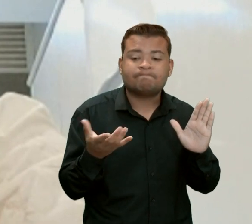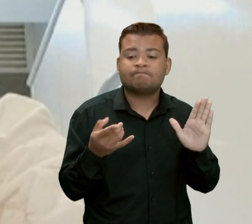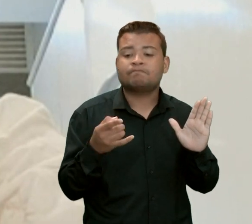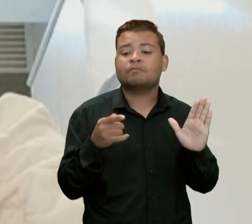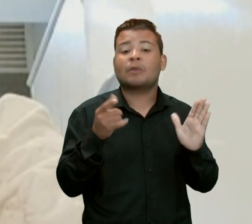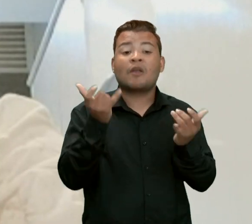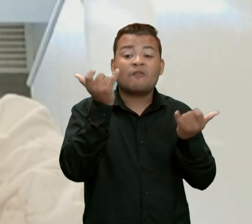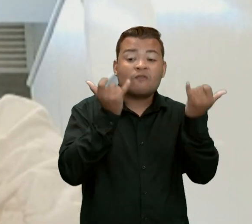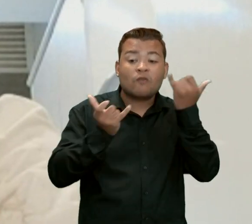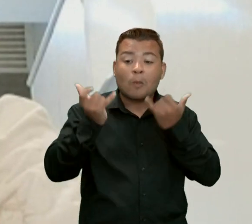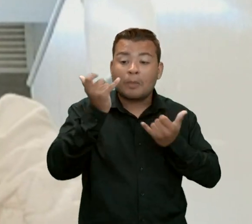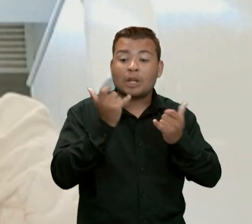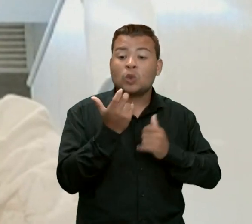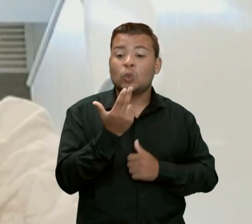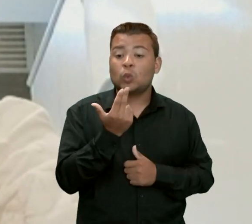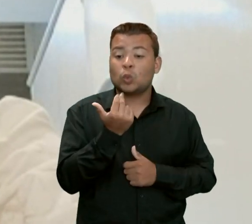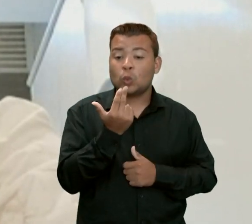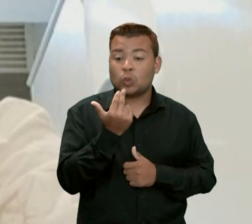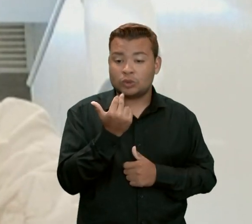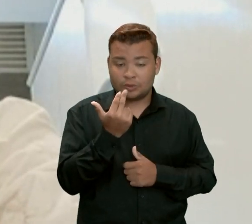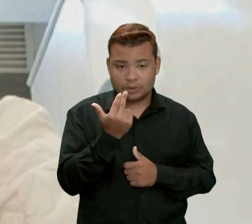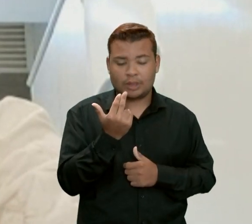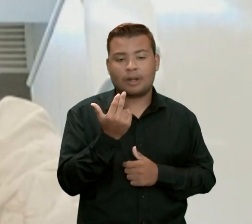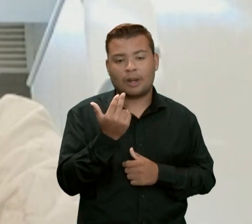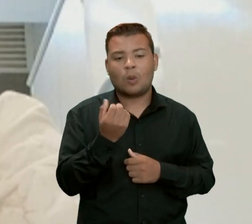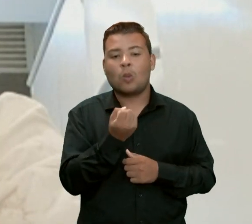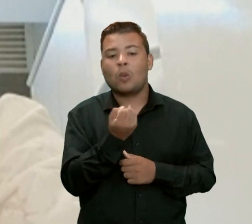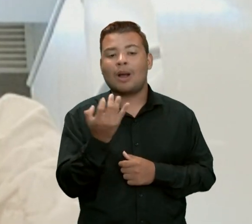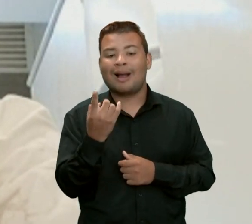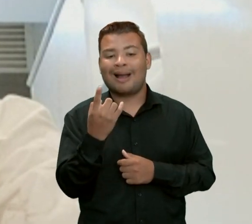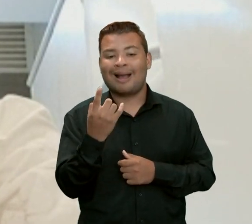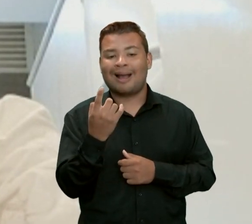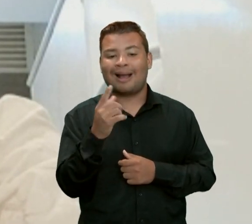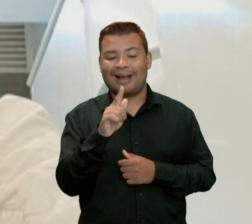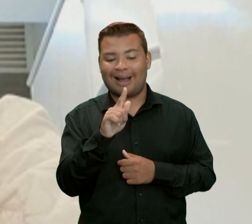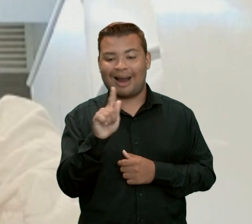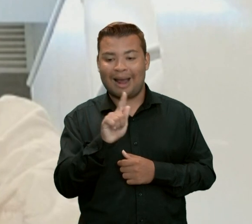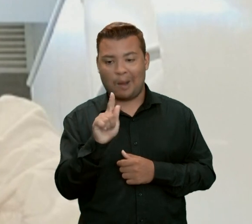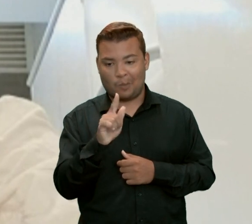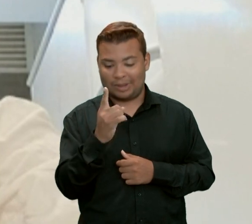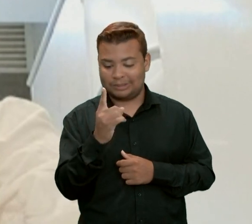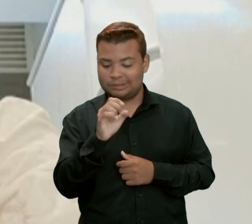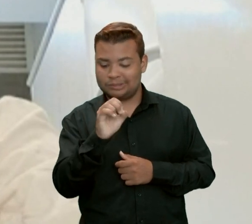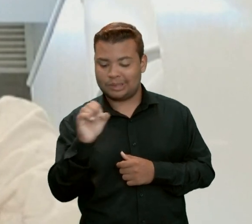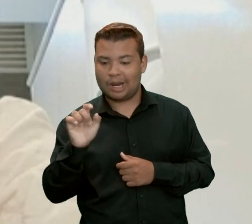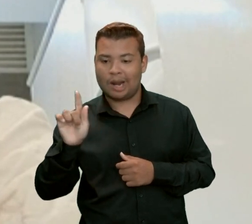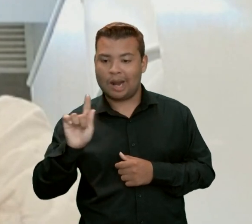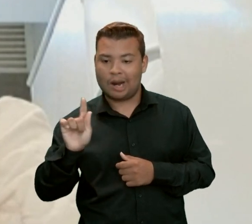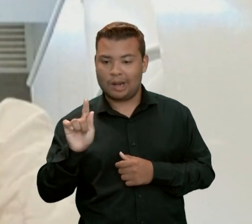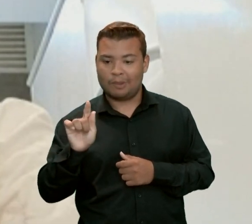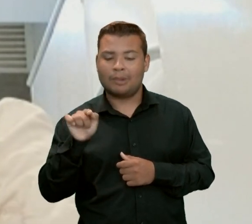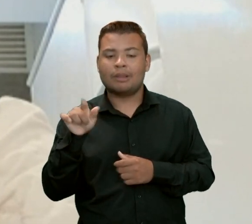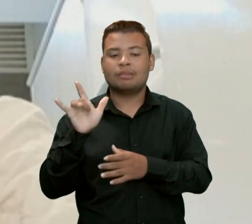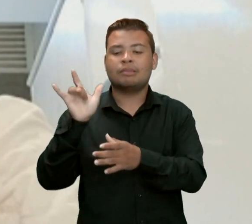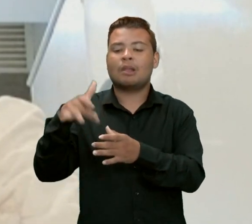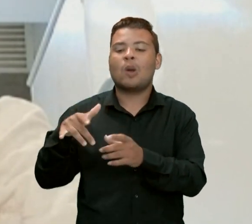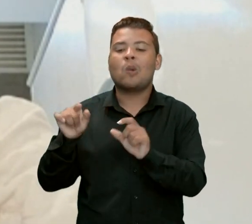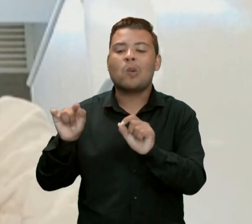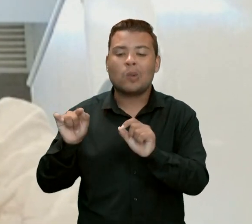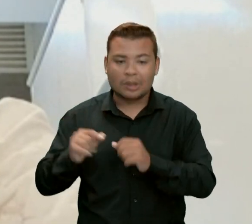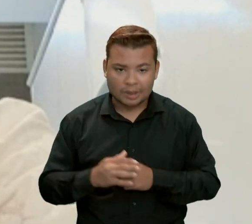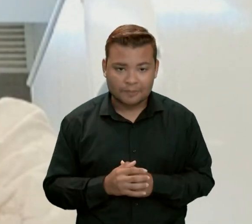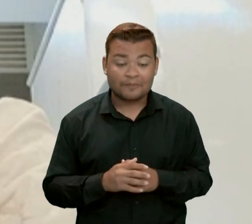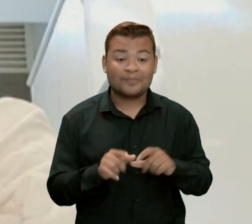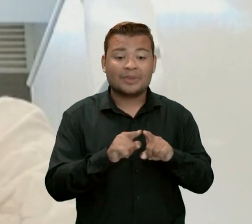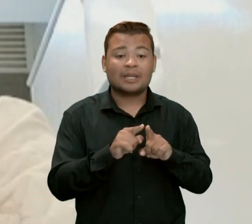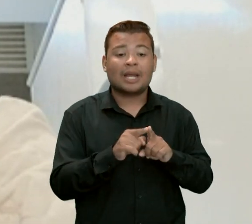da informação nutricional por 100 gramas, né? A questão de que aquele alimento que tem na lupa, que ele é com alto